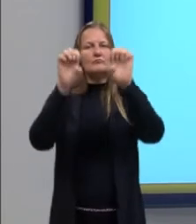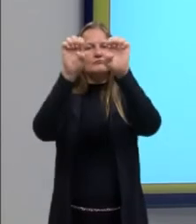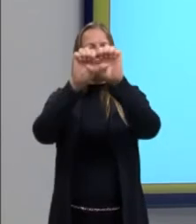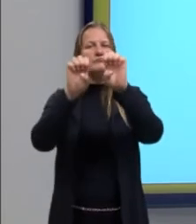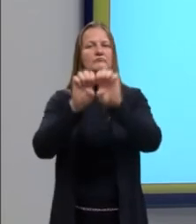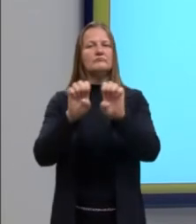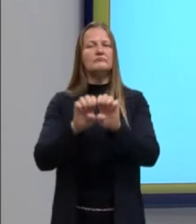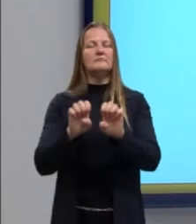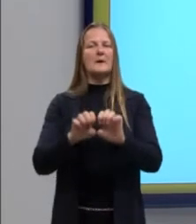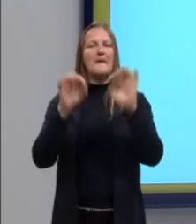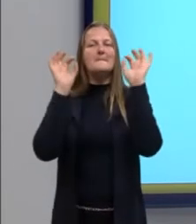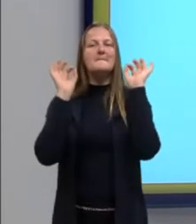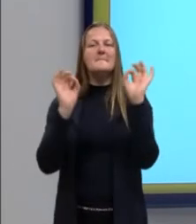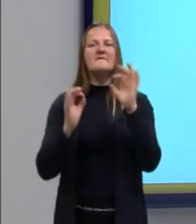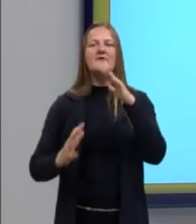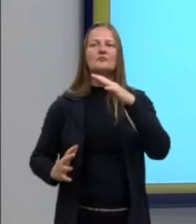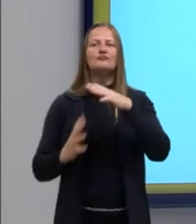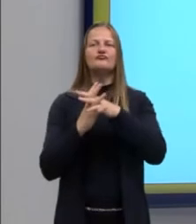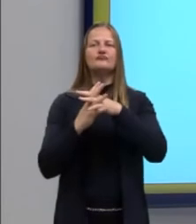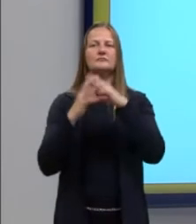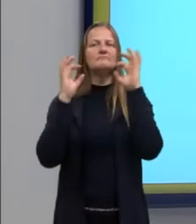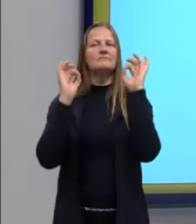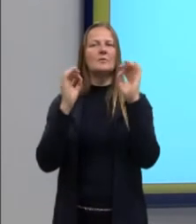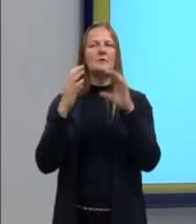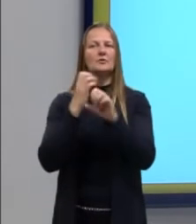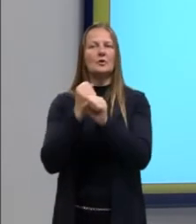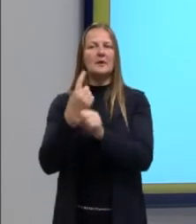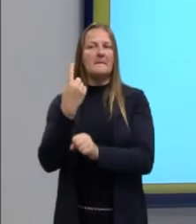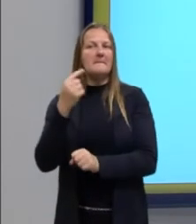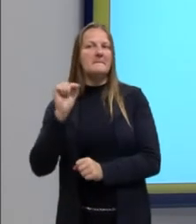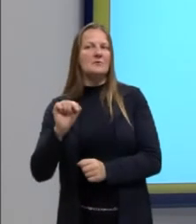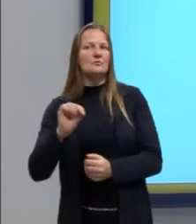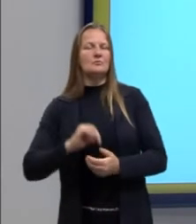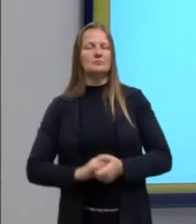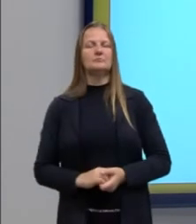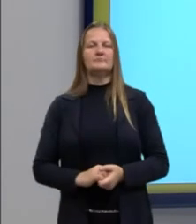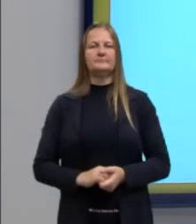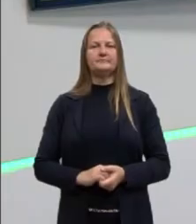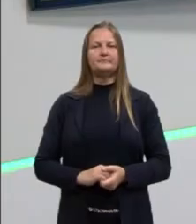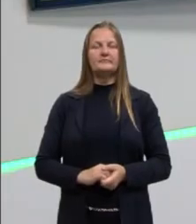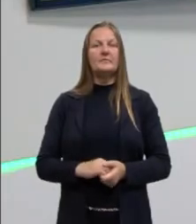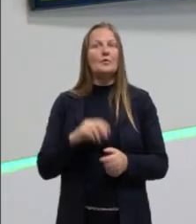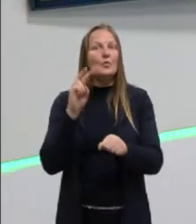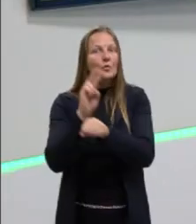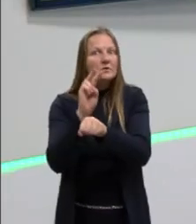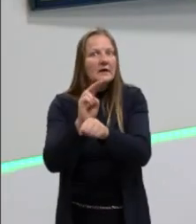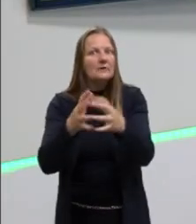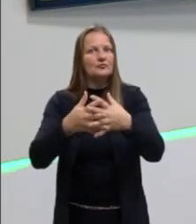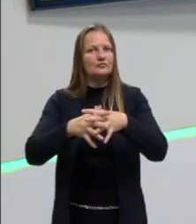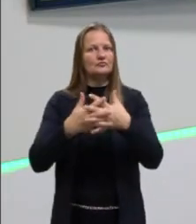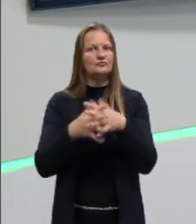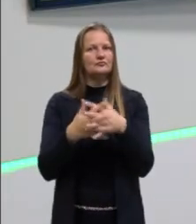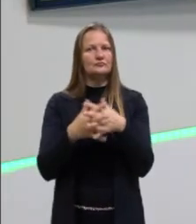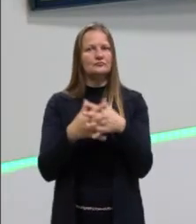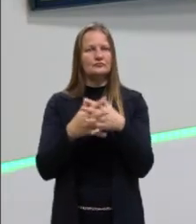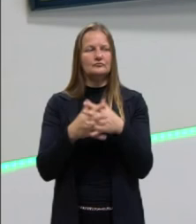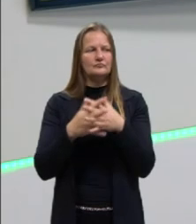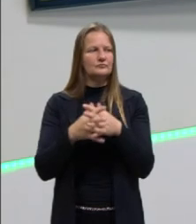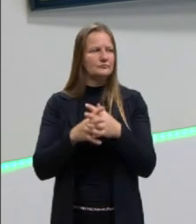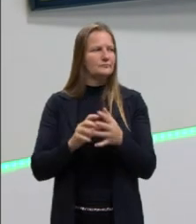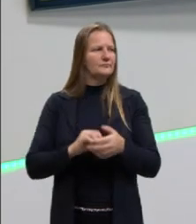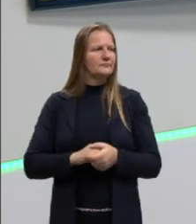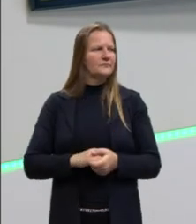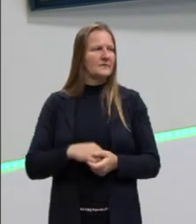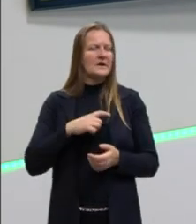Essa é a estrutura da redação e para que a gente não confunda para que a gente não confunda